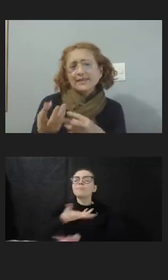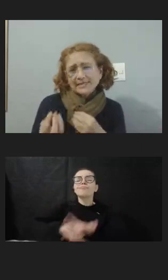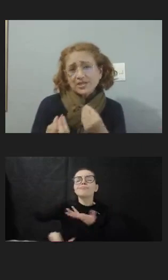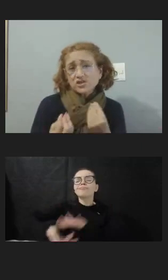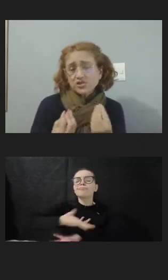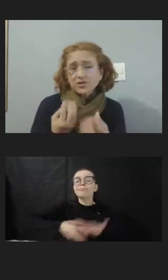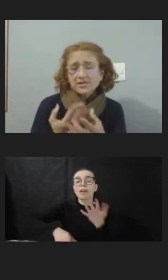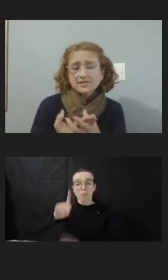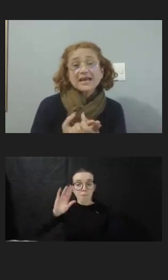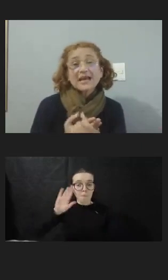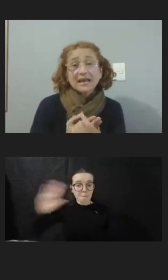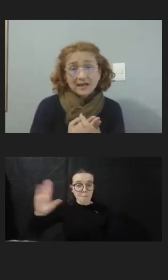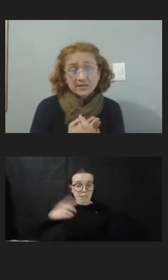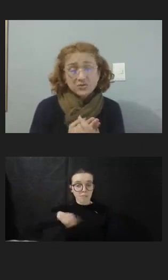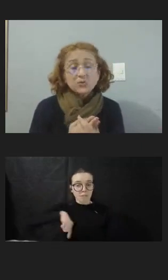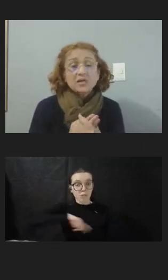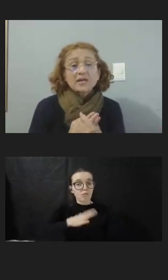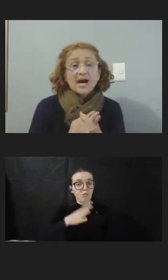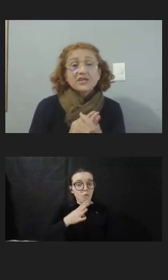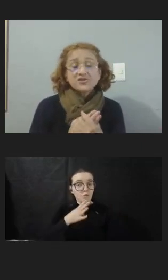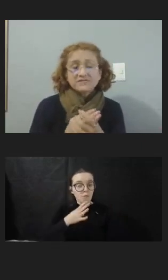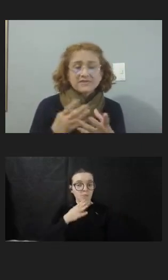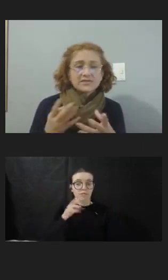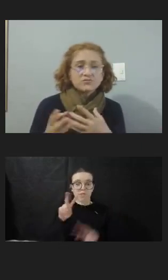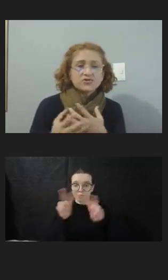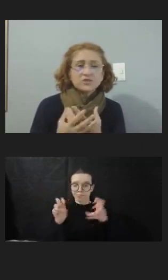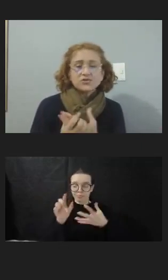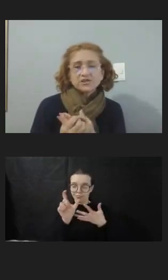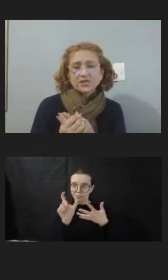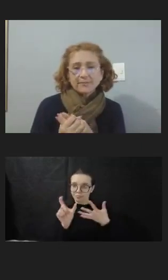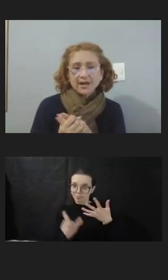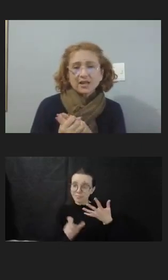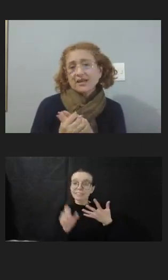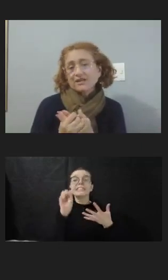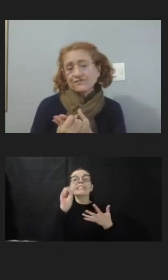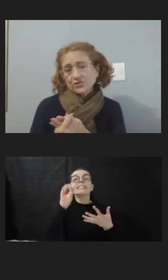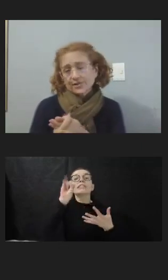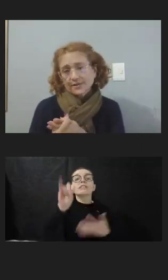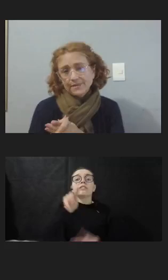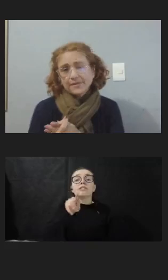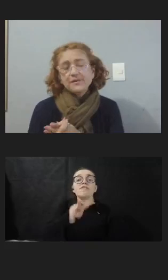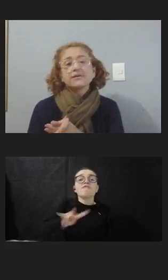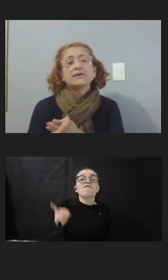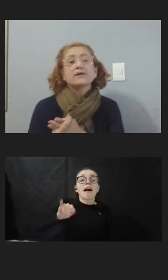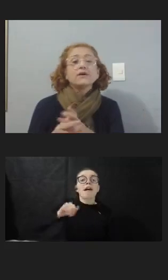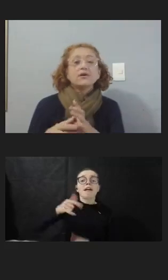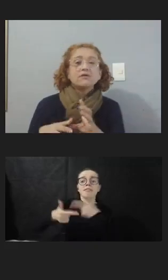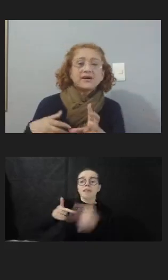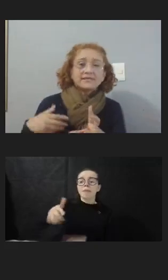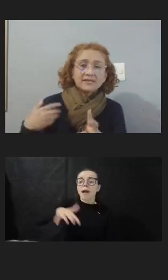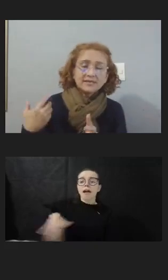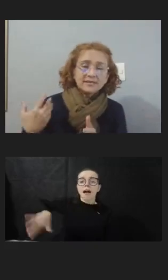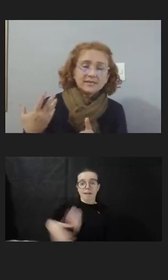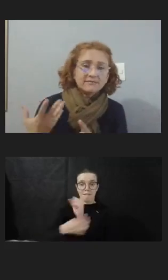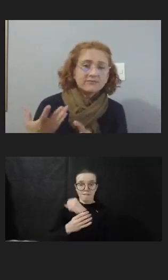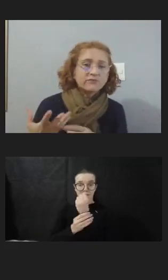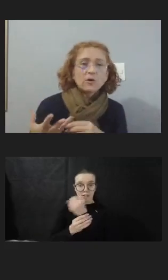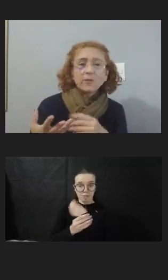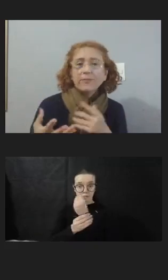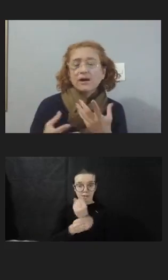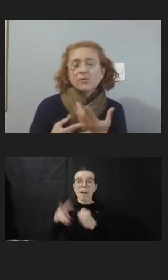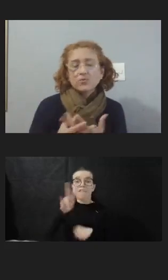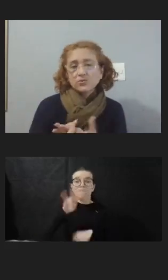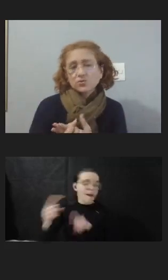que é necessário a gente conhecer caso a gente vá fazer um tipo de trabalho na área da fisioterapia, ou vá atender,